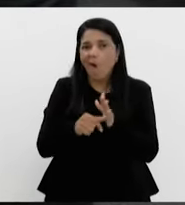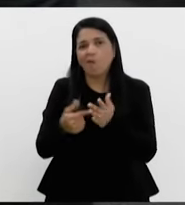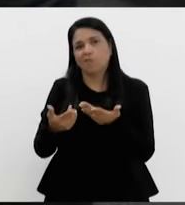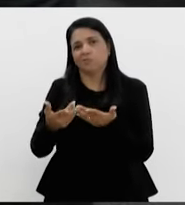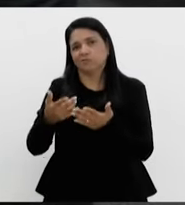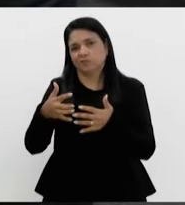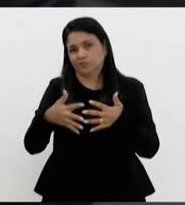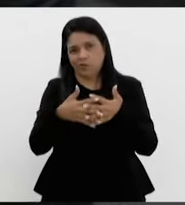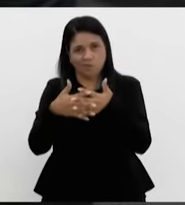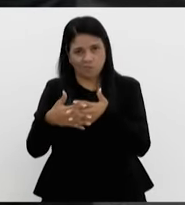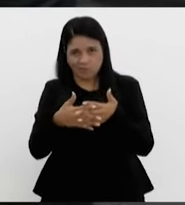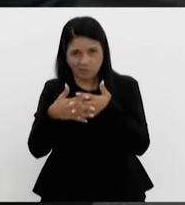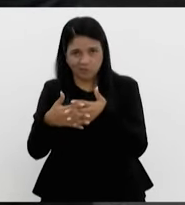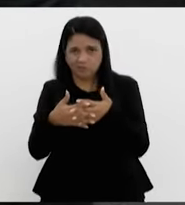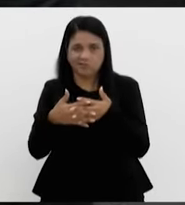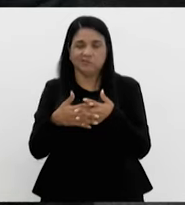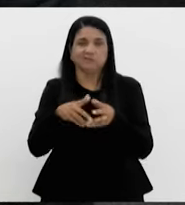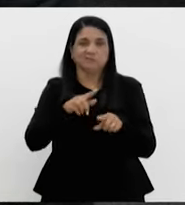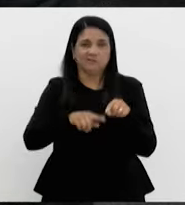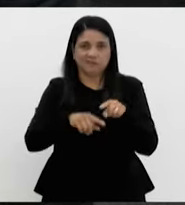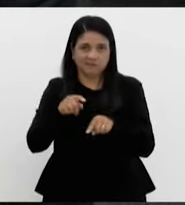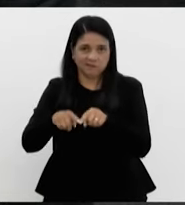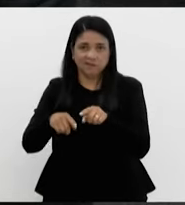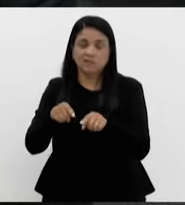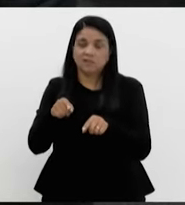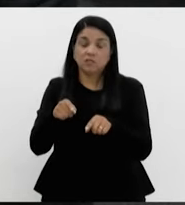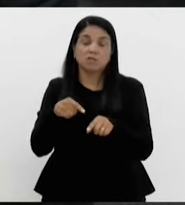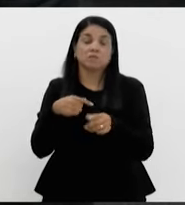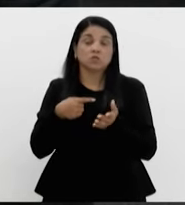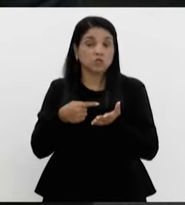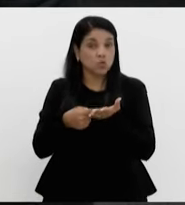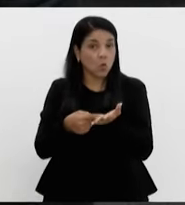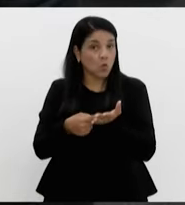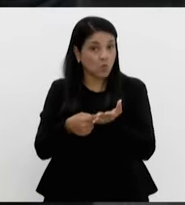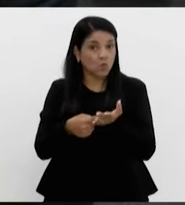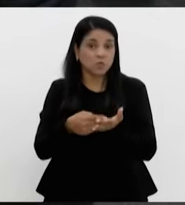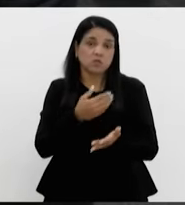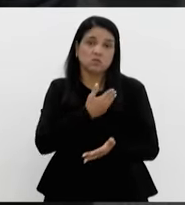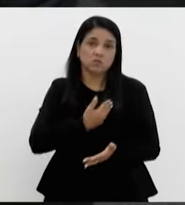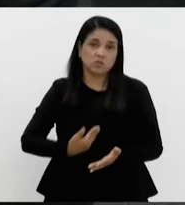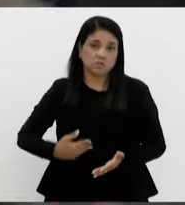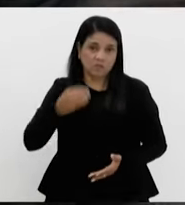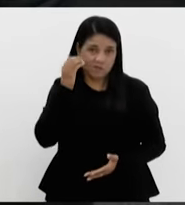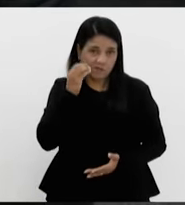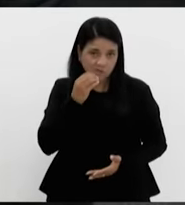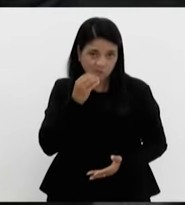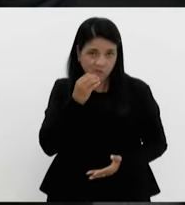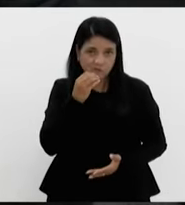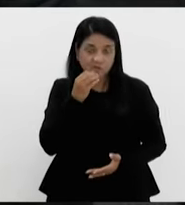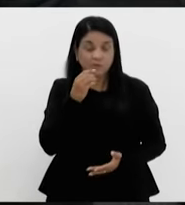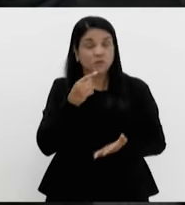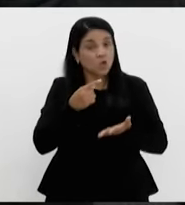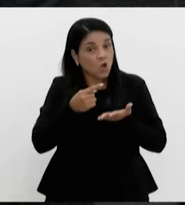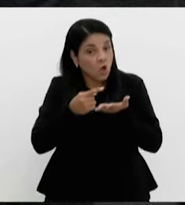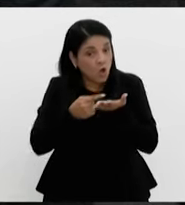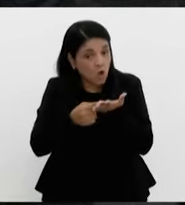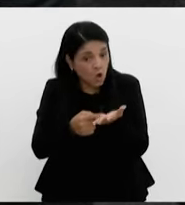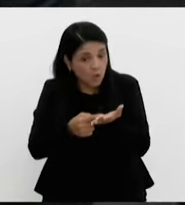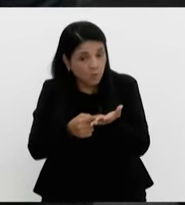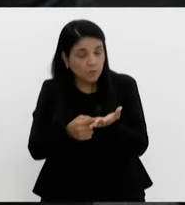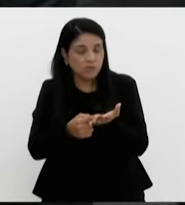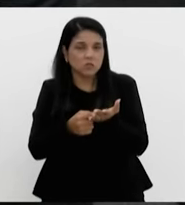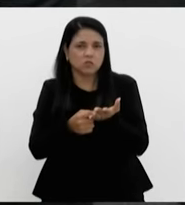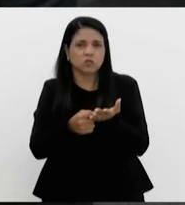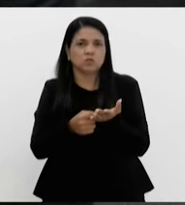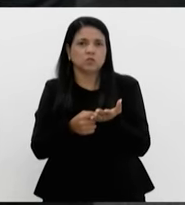governador, que esse tema seja um compromisso de Vossa Excelência, não apenas um compromisso estabelecido durante a